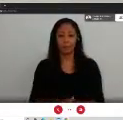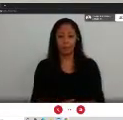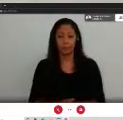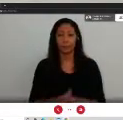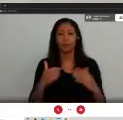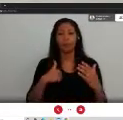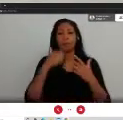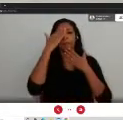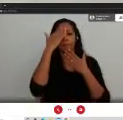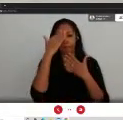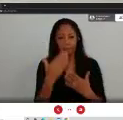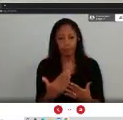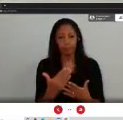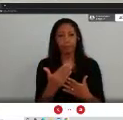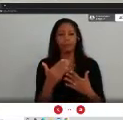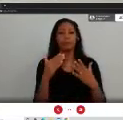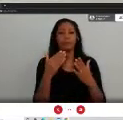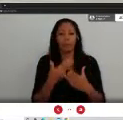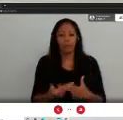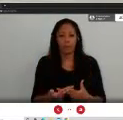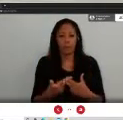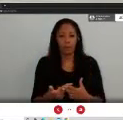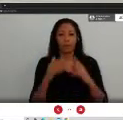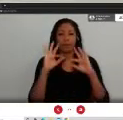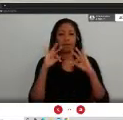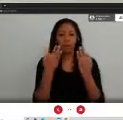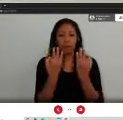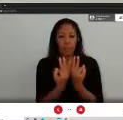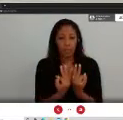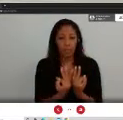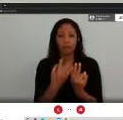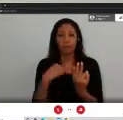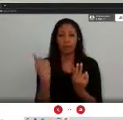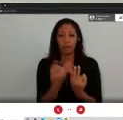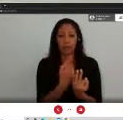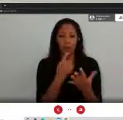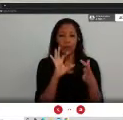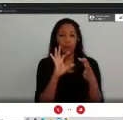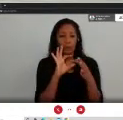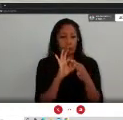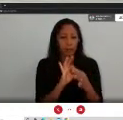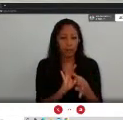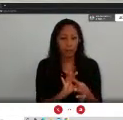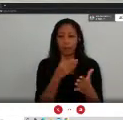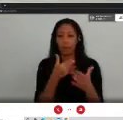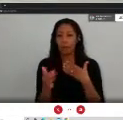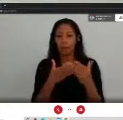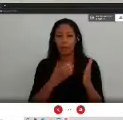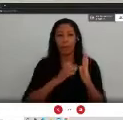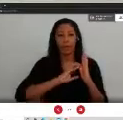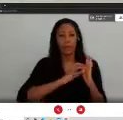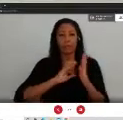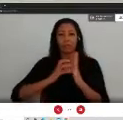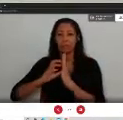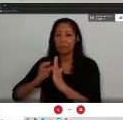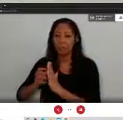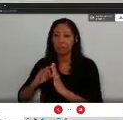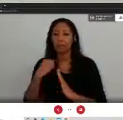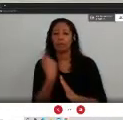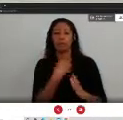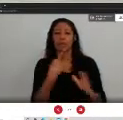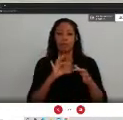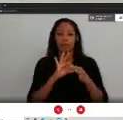Casa Legislativa sempre trabalhando em sintonia, independente de bandeiras partidárias. Obrigado, senhor presidente, e desculpe por ter passado